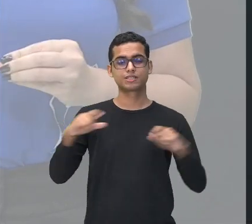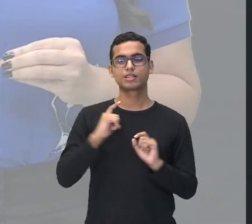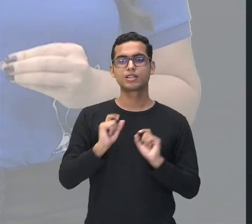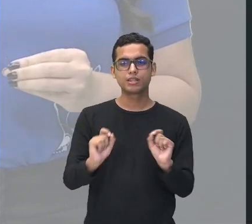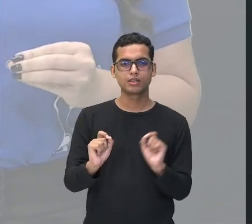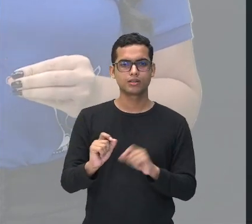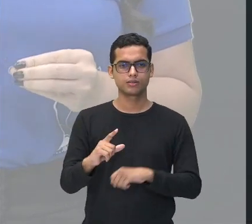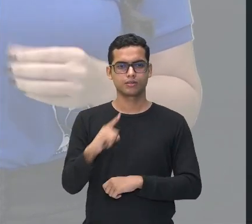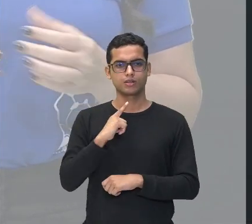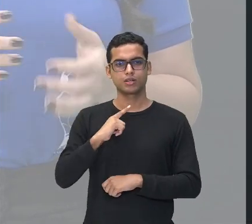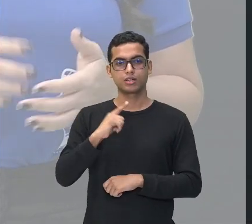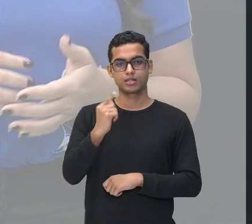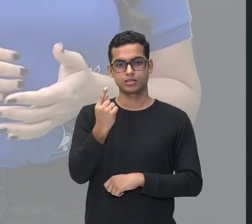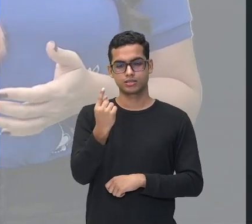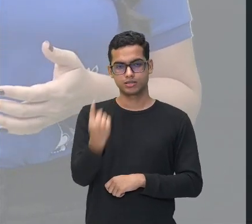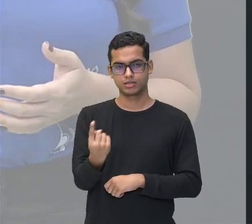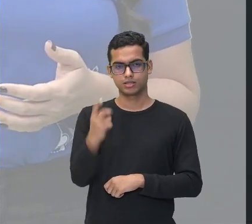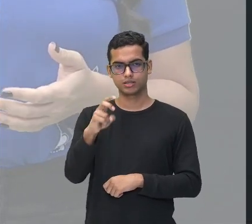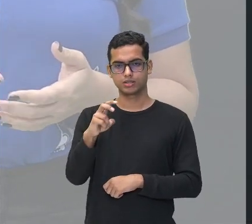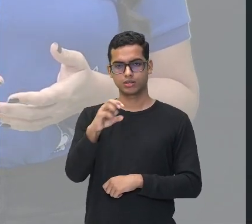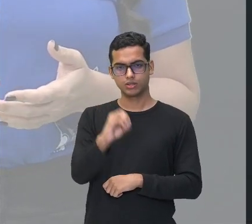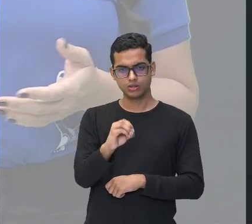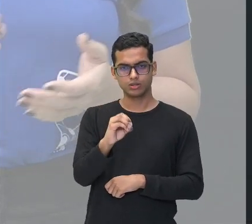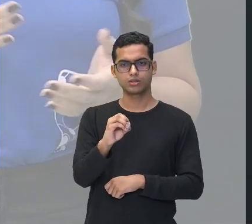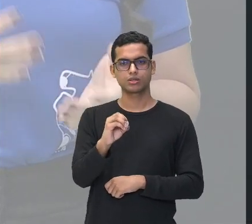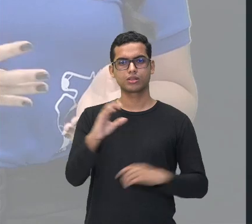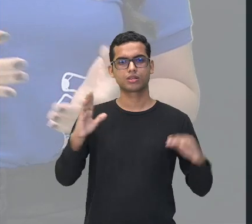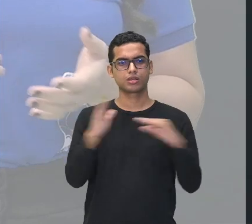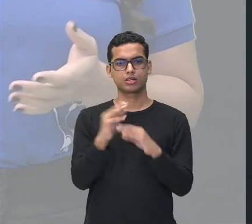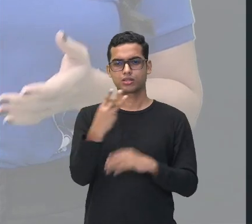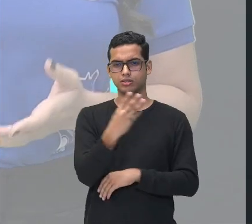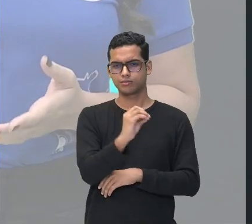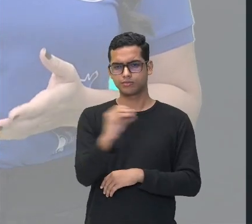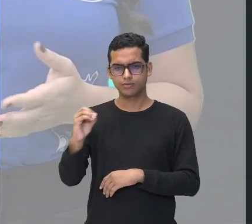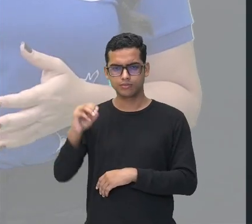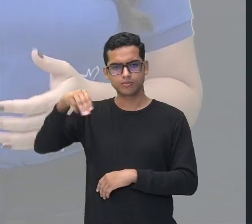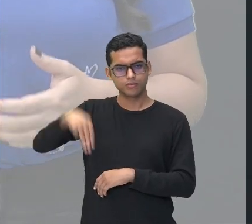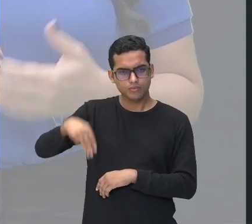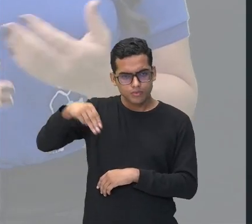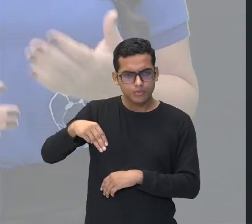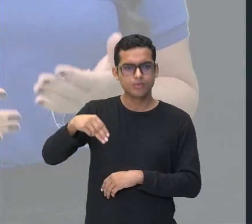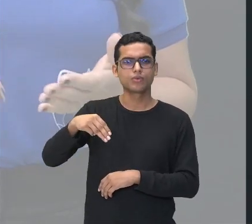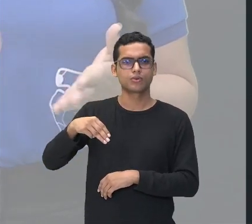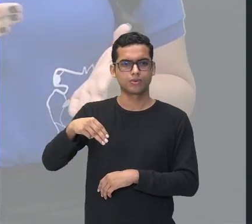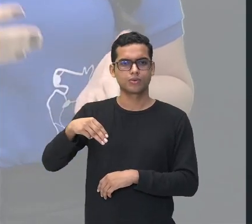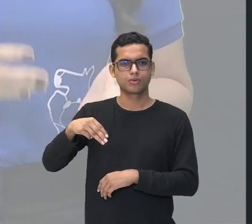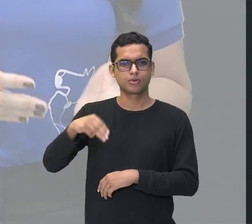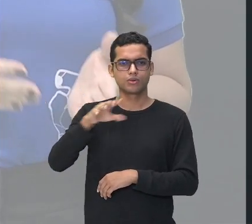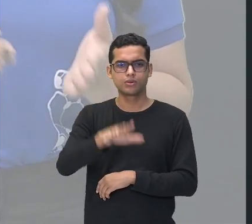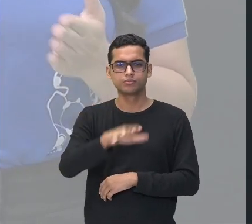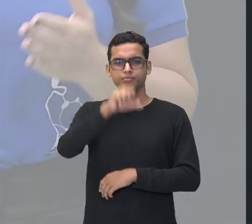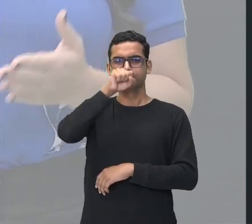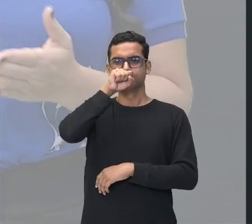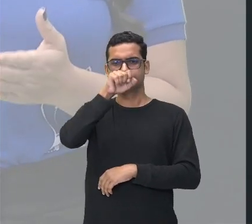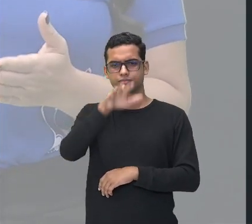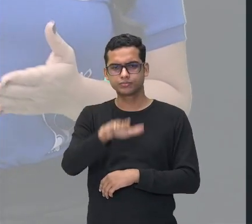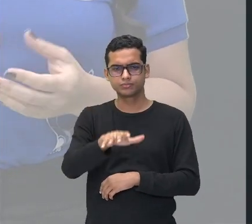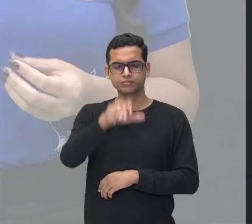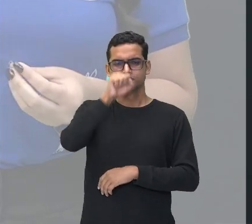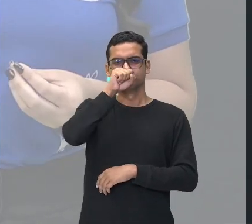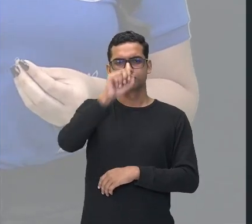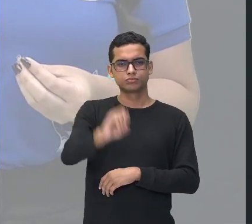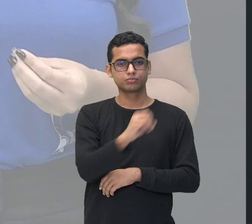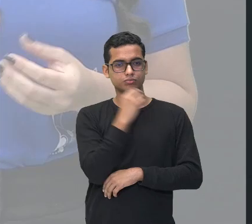a 300 minutos de atividade física aeróbica de moderada intensidade, ou então de 75 a